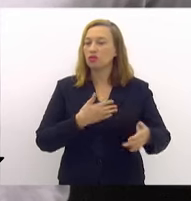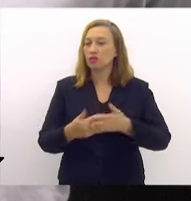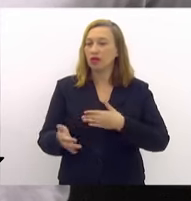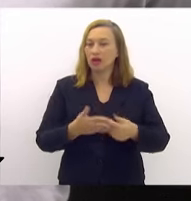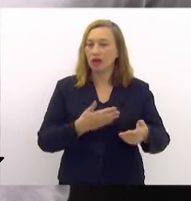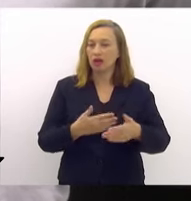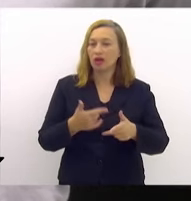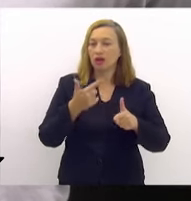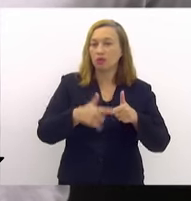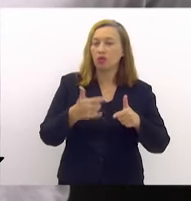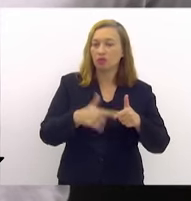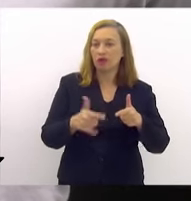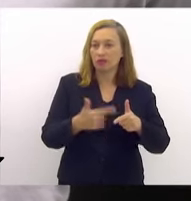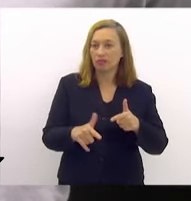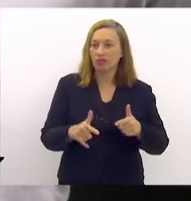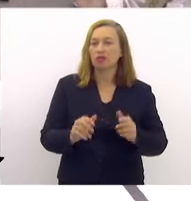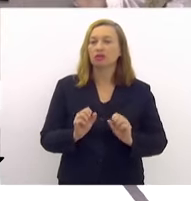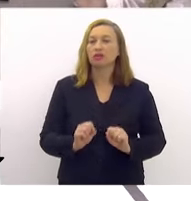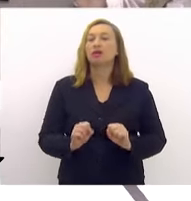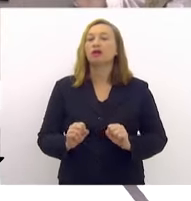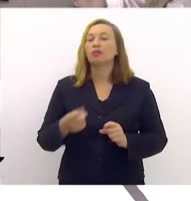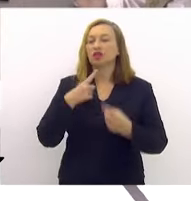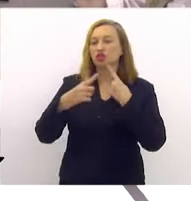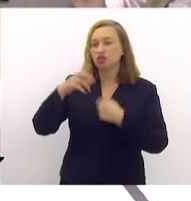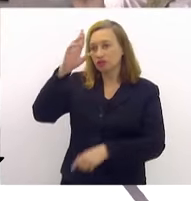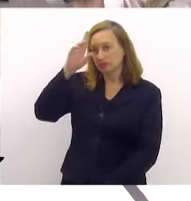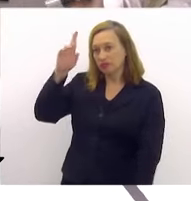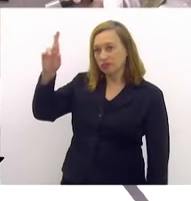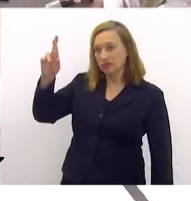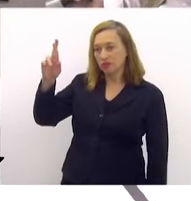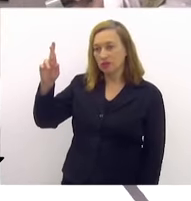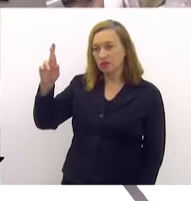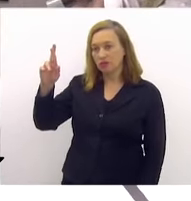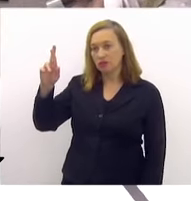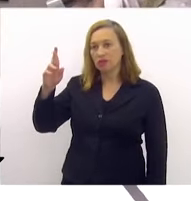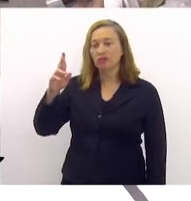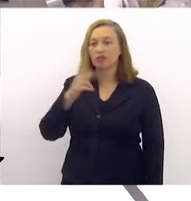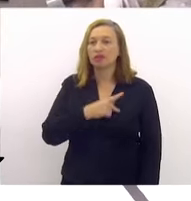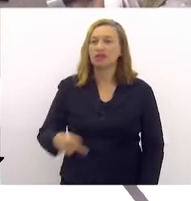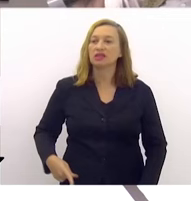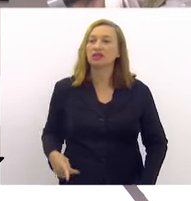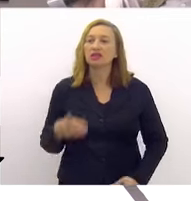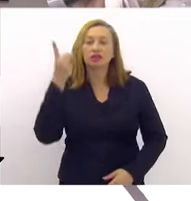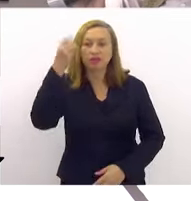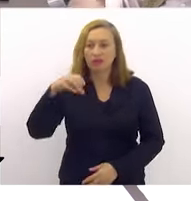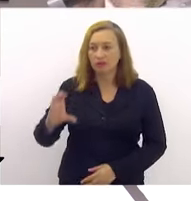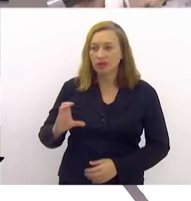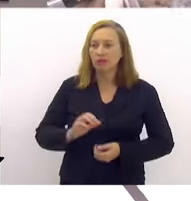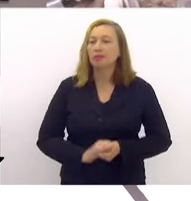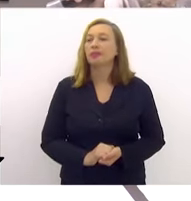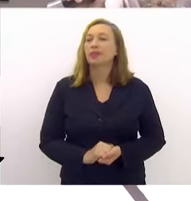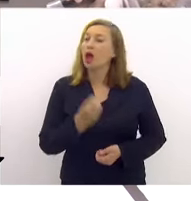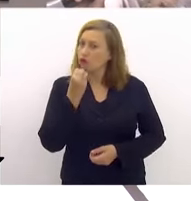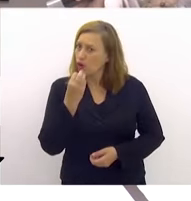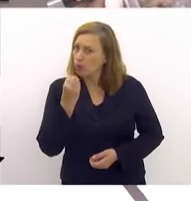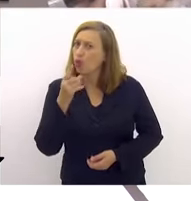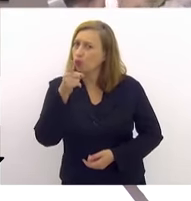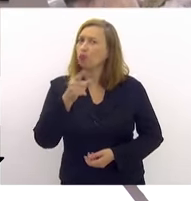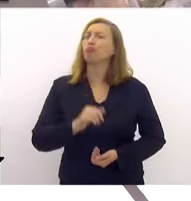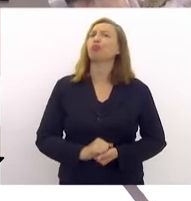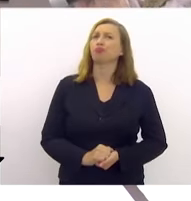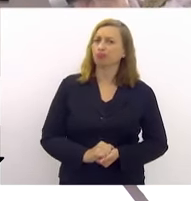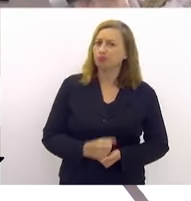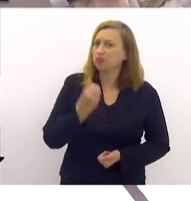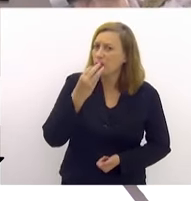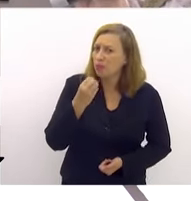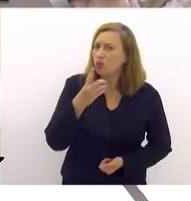levar a alguma inconstitucionalidade. Para discutir, presidente. Para discutir, rápido. Deputado Carlos Mink. Não, foi bom o é mérito. Bom,